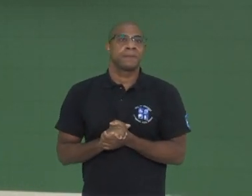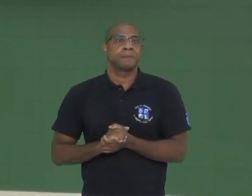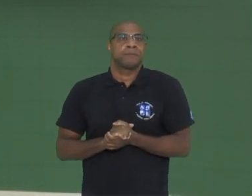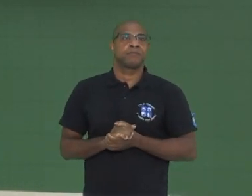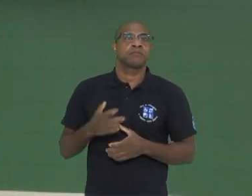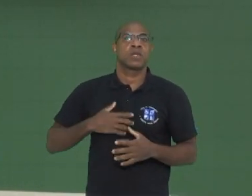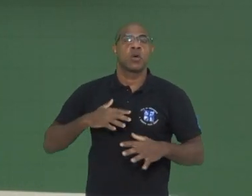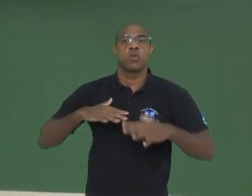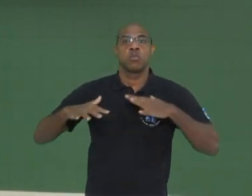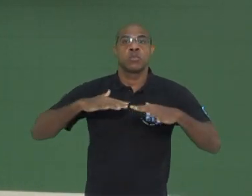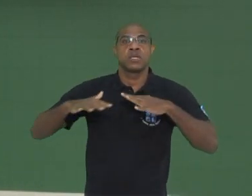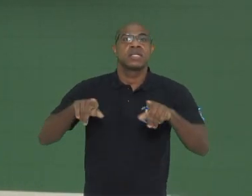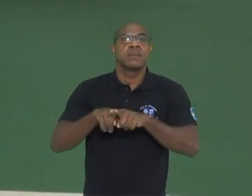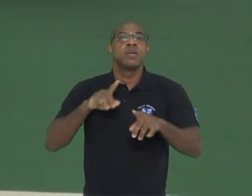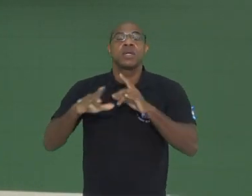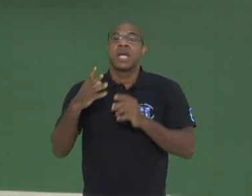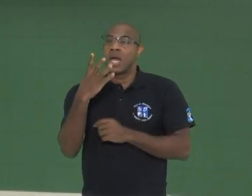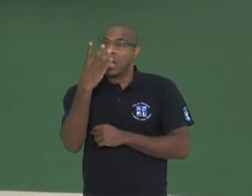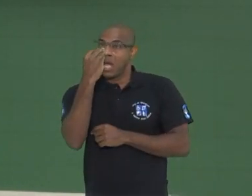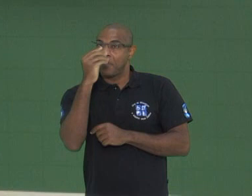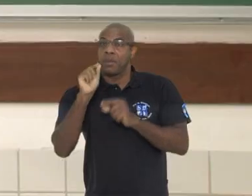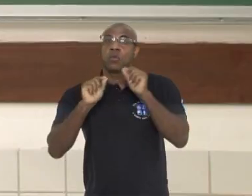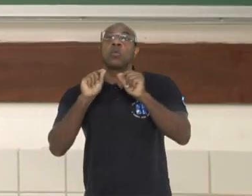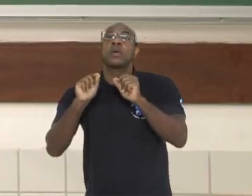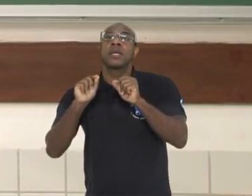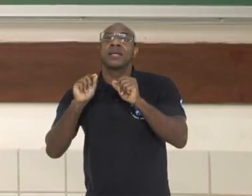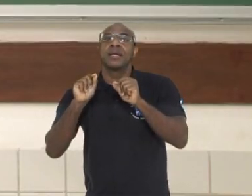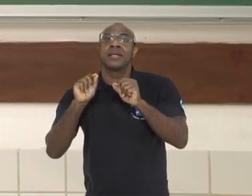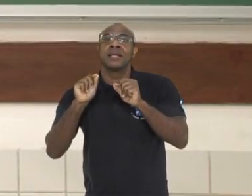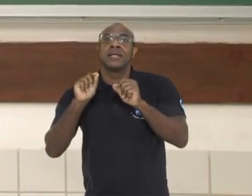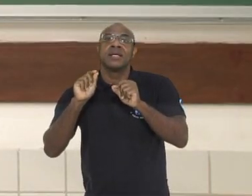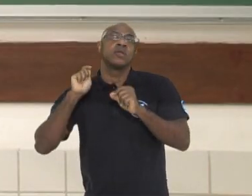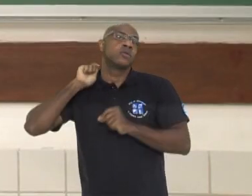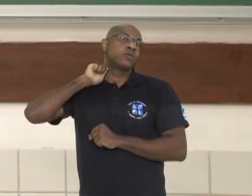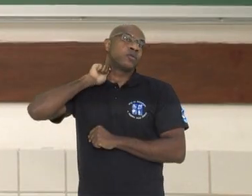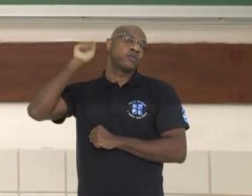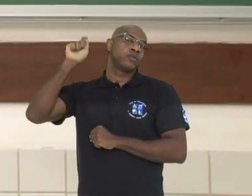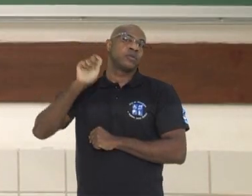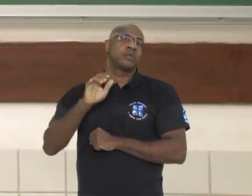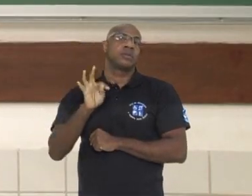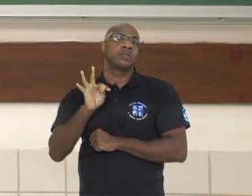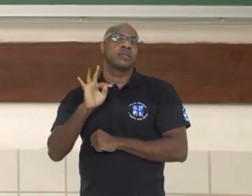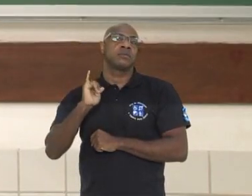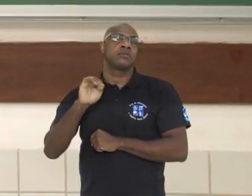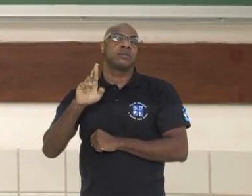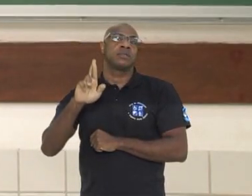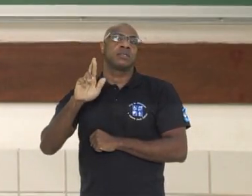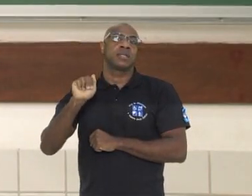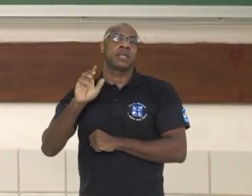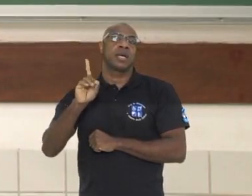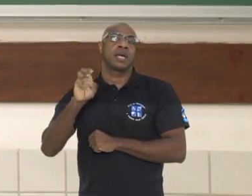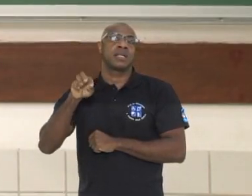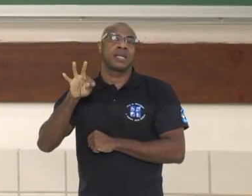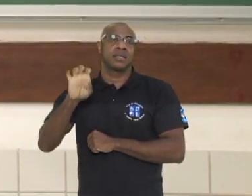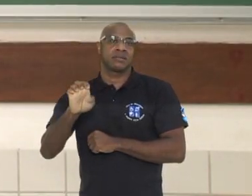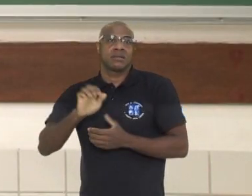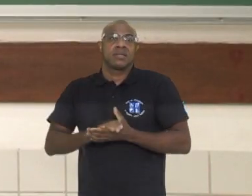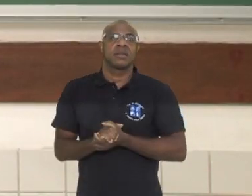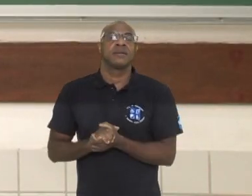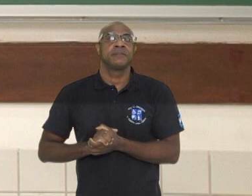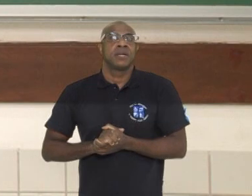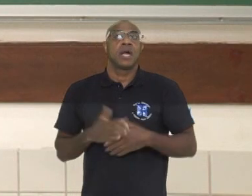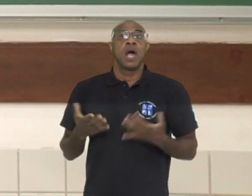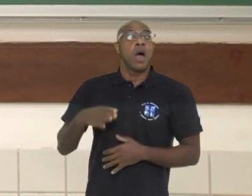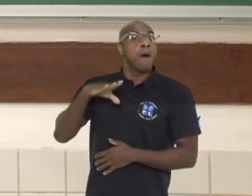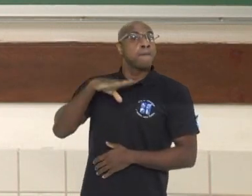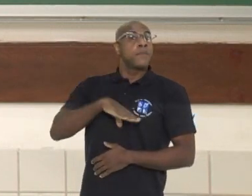que estão se rebelando, estão indo contra um poder estabelecido, nesse caso aqui,